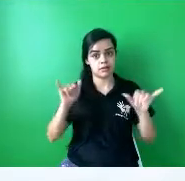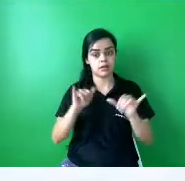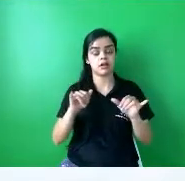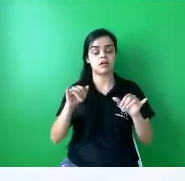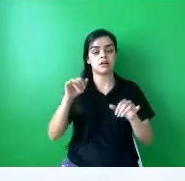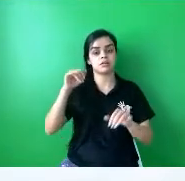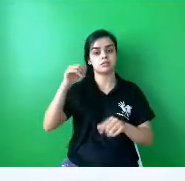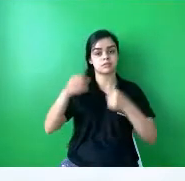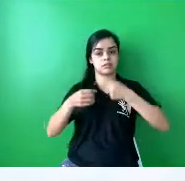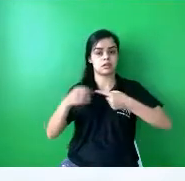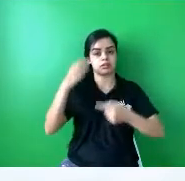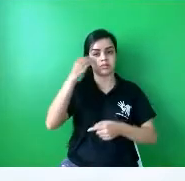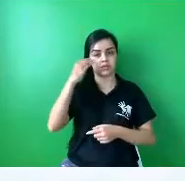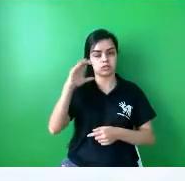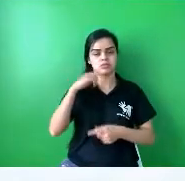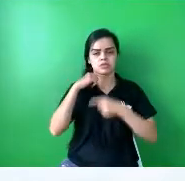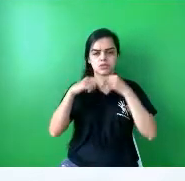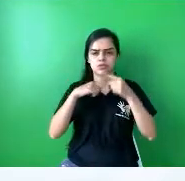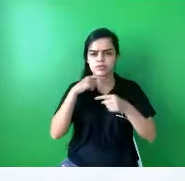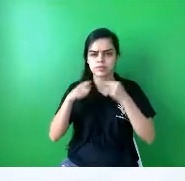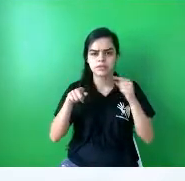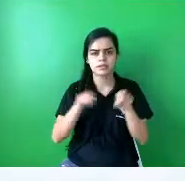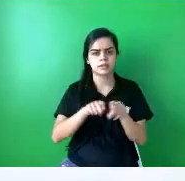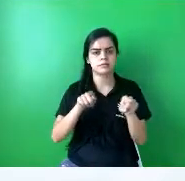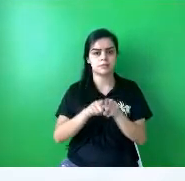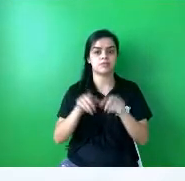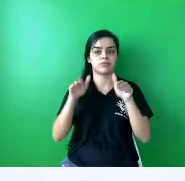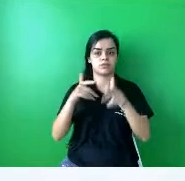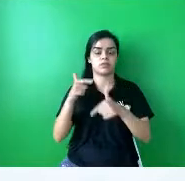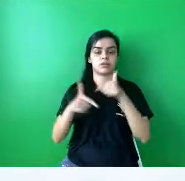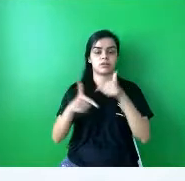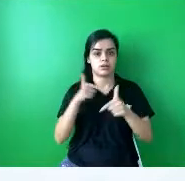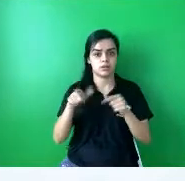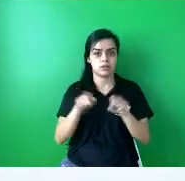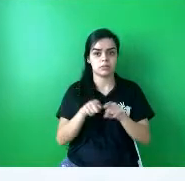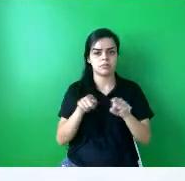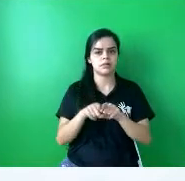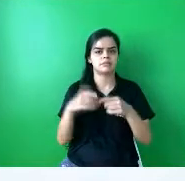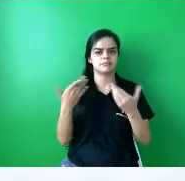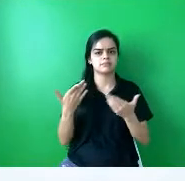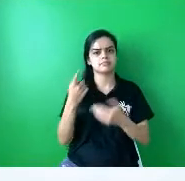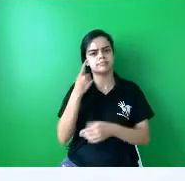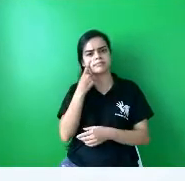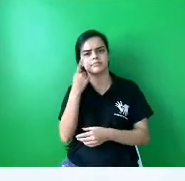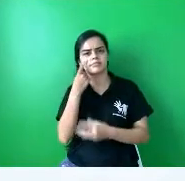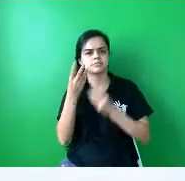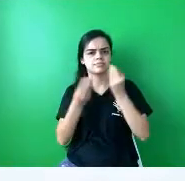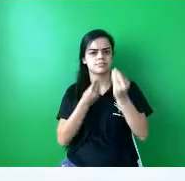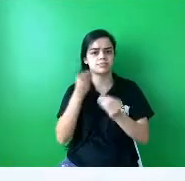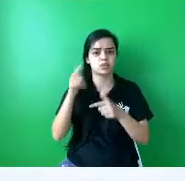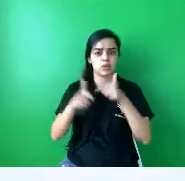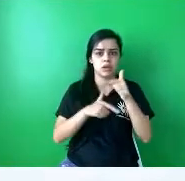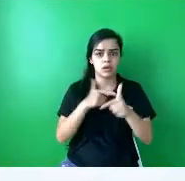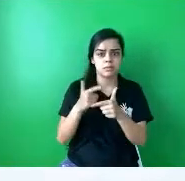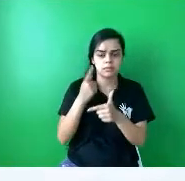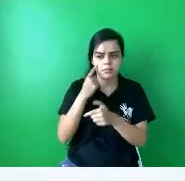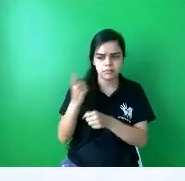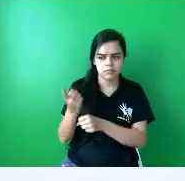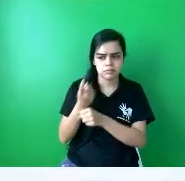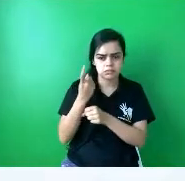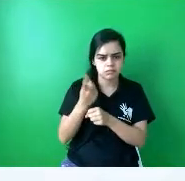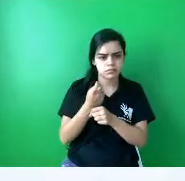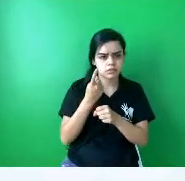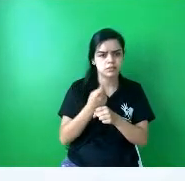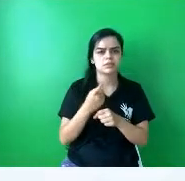Curitiba, de uma dúvida que tem pairado muito o trabalhador, que eles têm questionado bastante. O trabalhador tem visto alguns